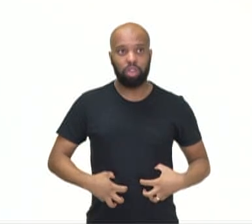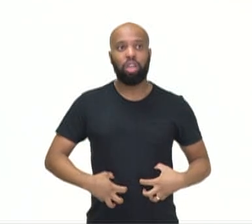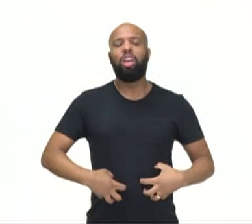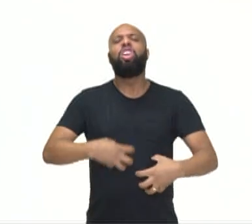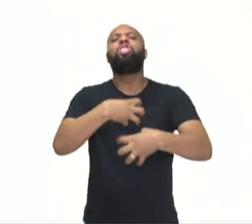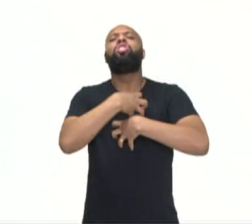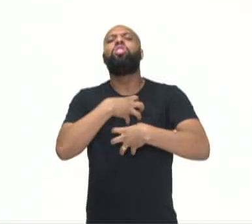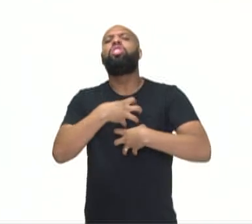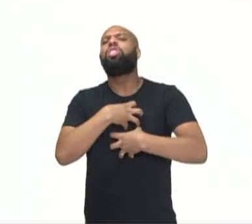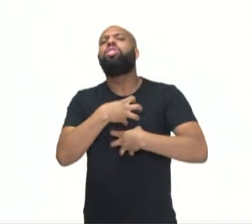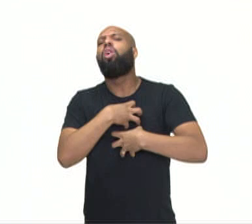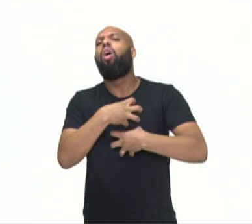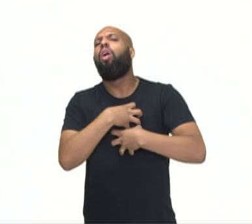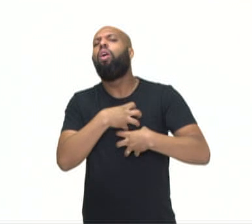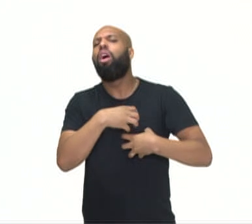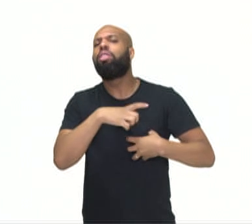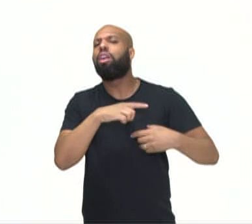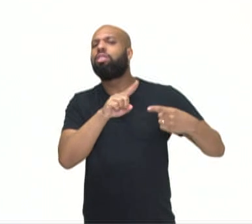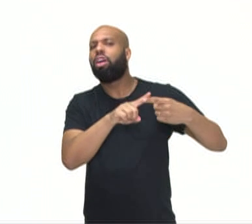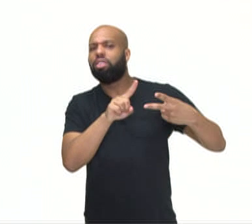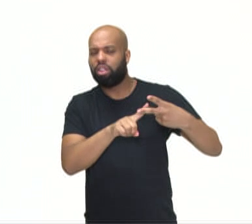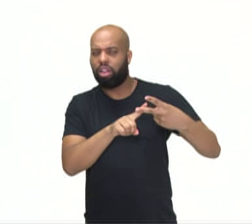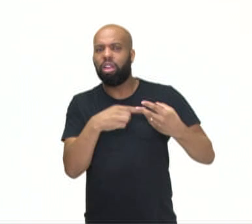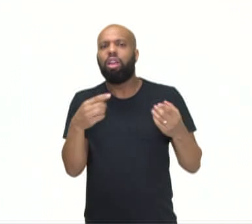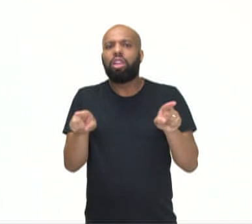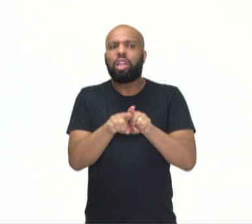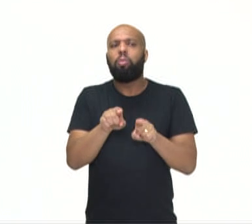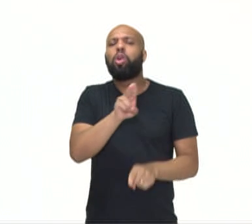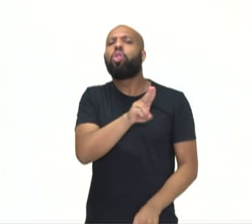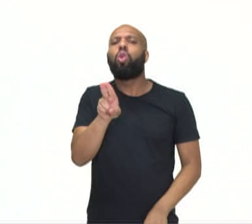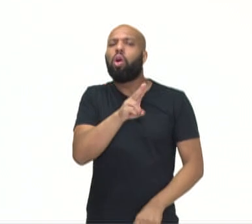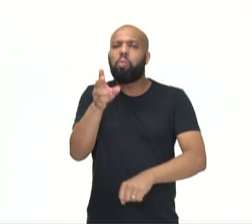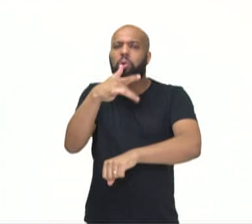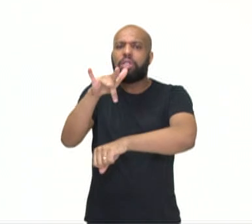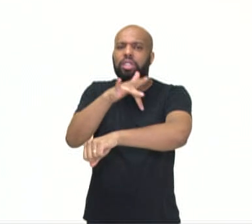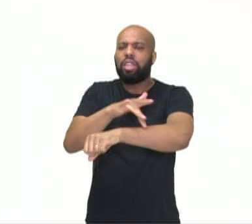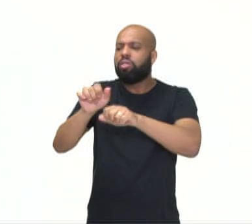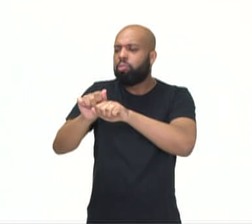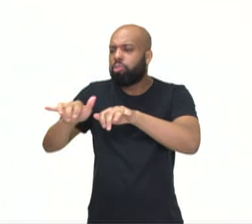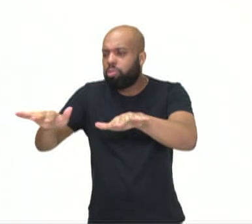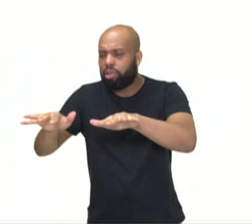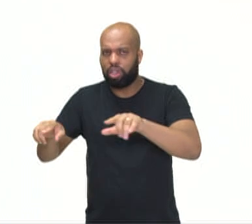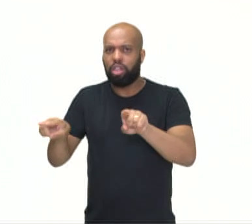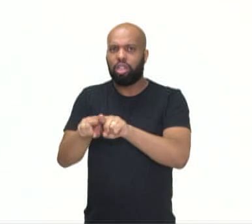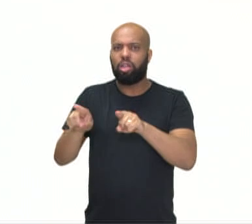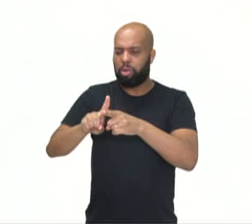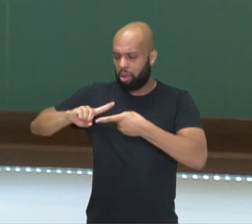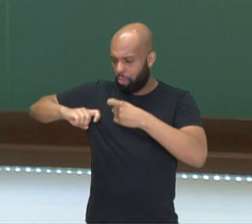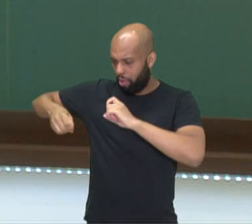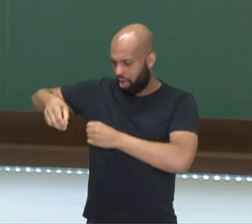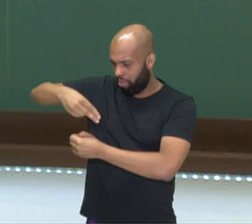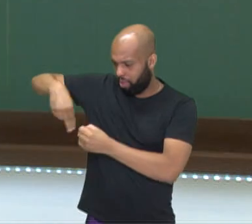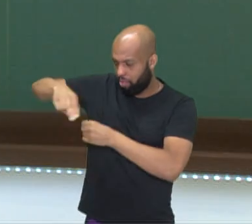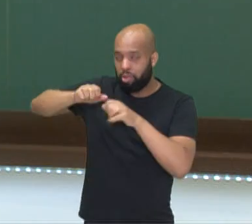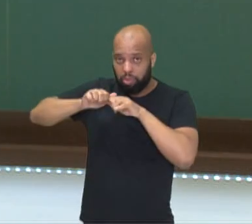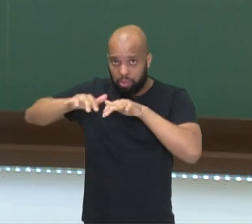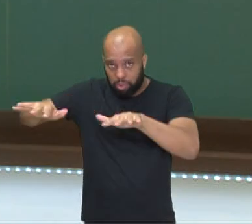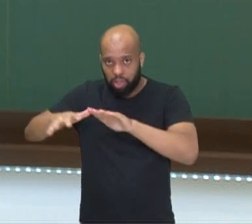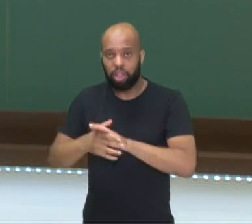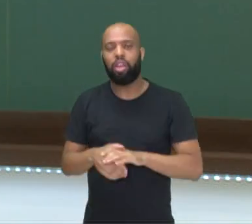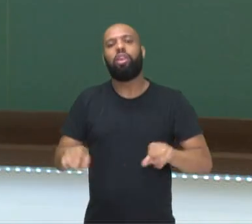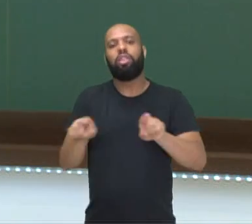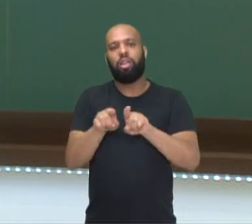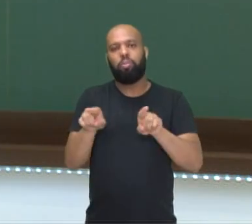e tegumentar? E como se chamam o mosquito transmissor e o protozoário causador dessa doença? Então, reparem que